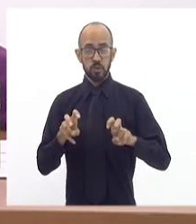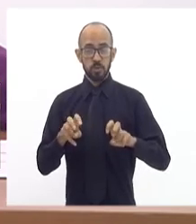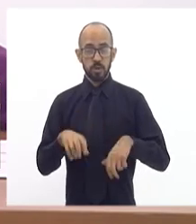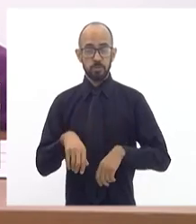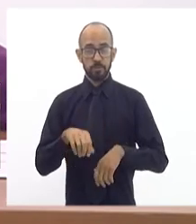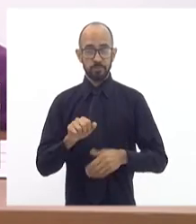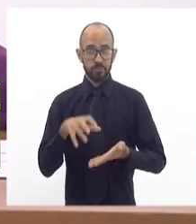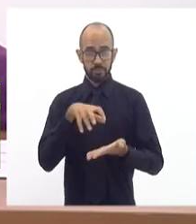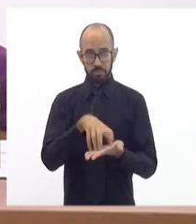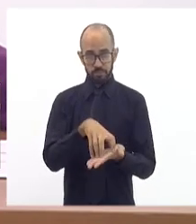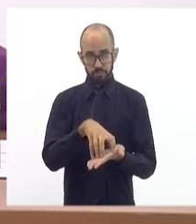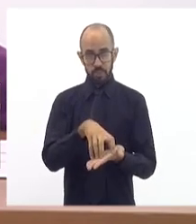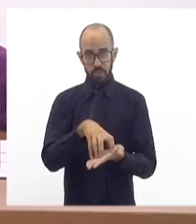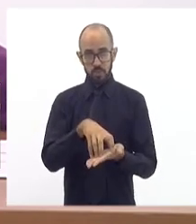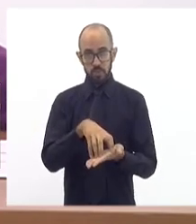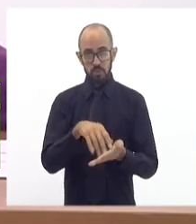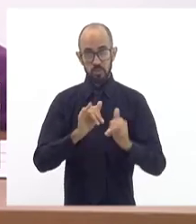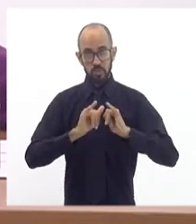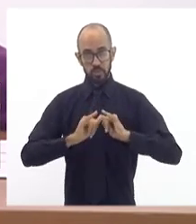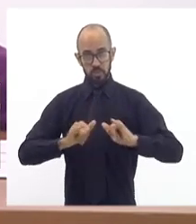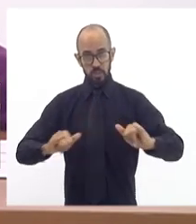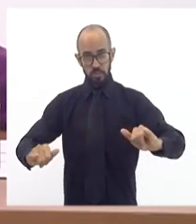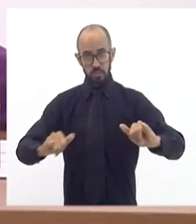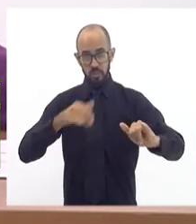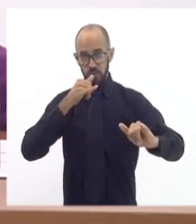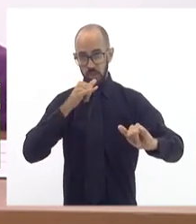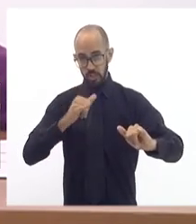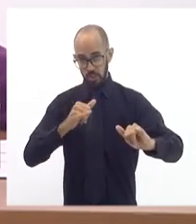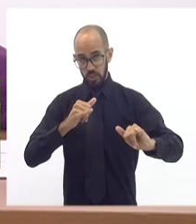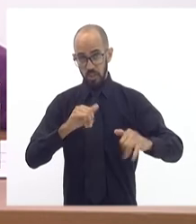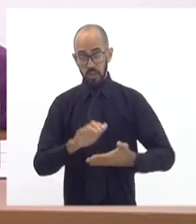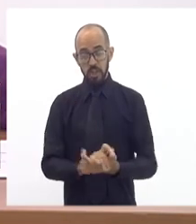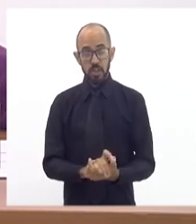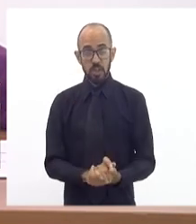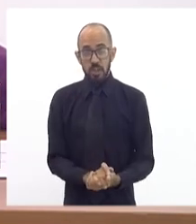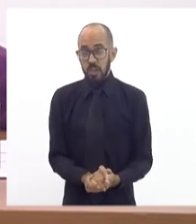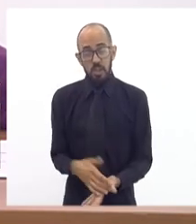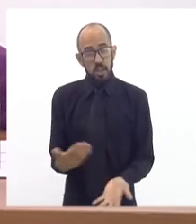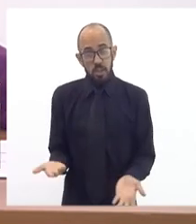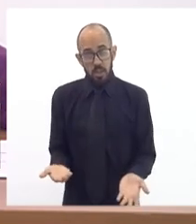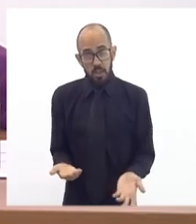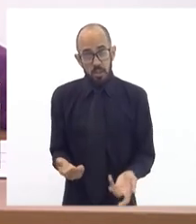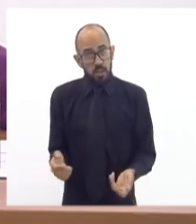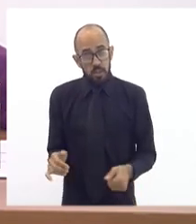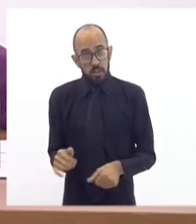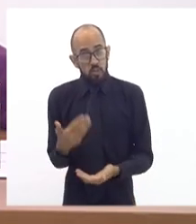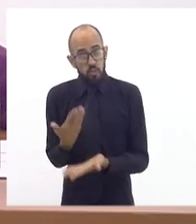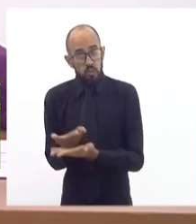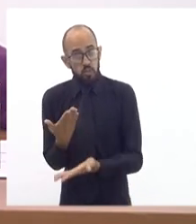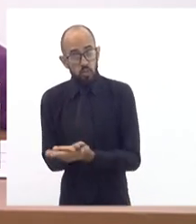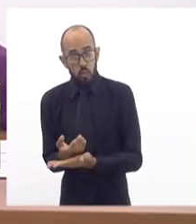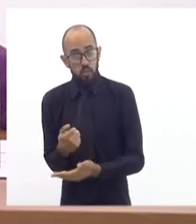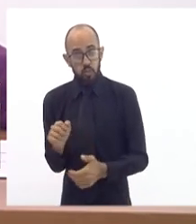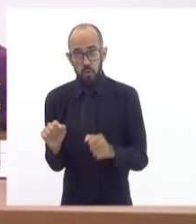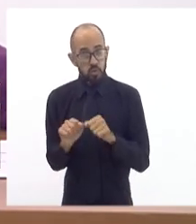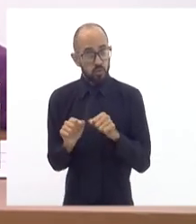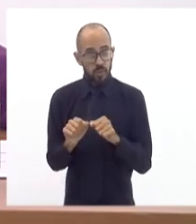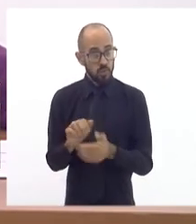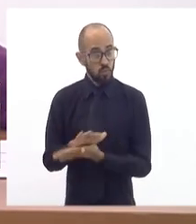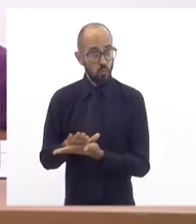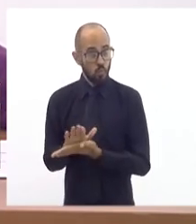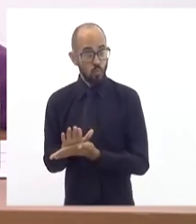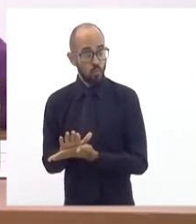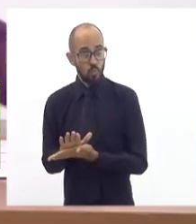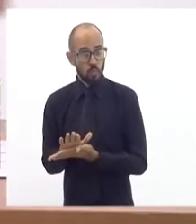transmissão não tendo sido feito estudo e avaliação sobre alternativas técnicas quanto a instalação e em